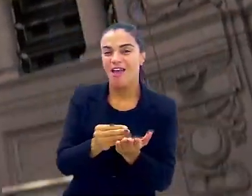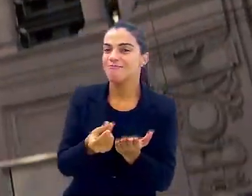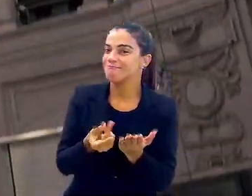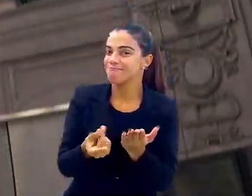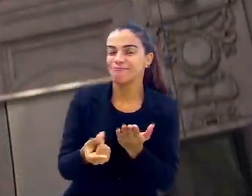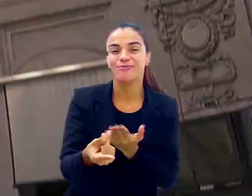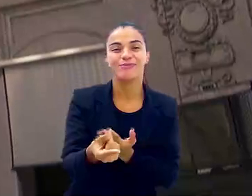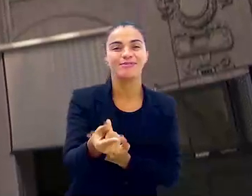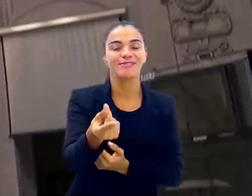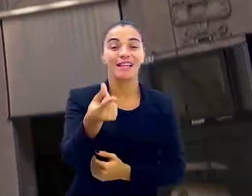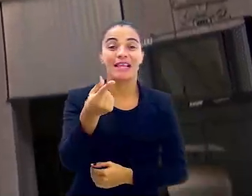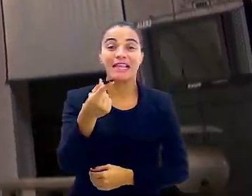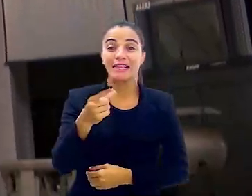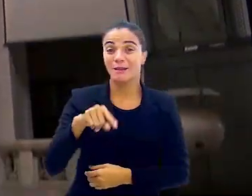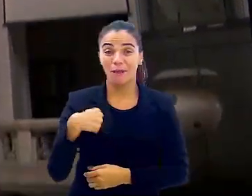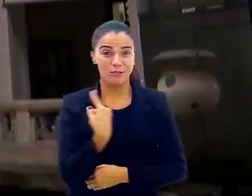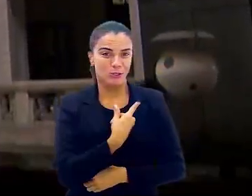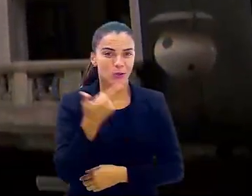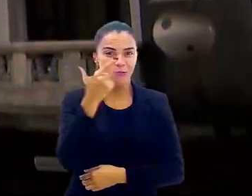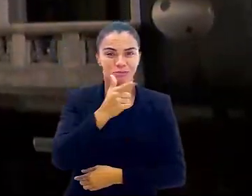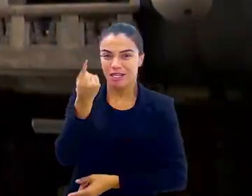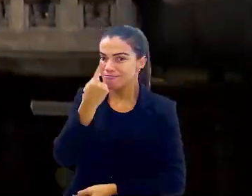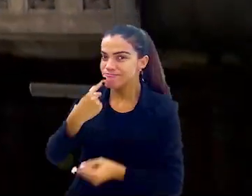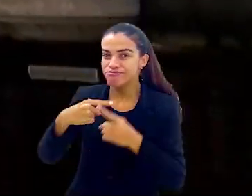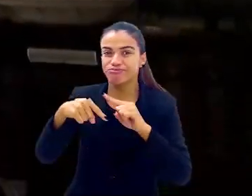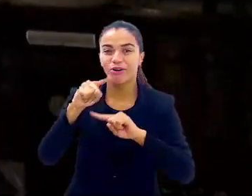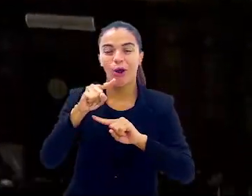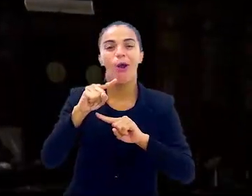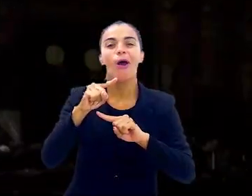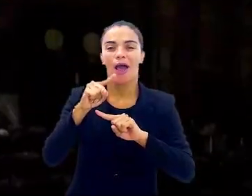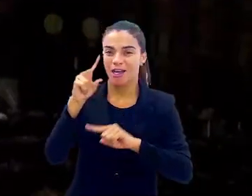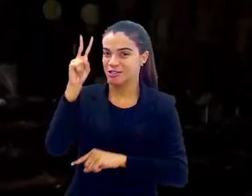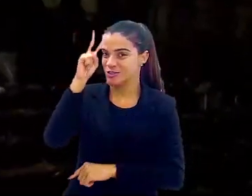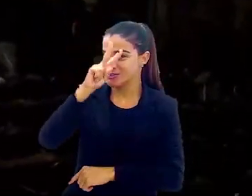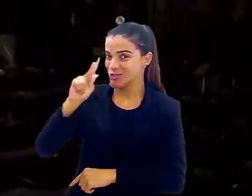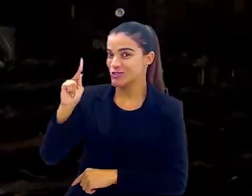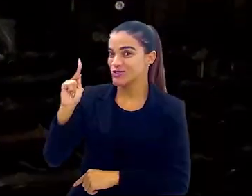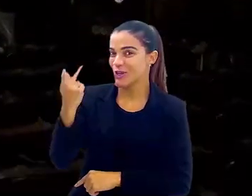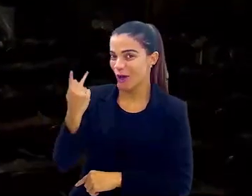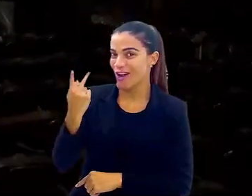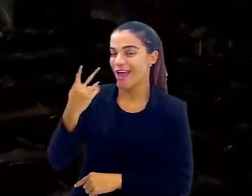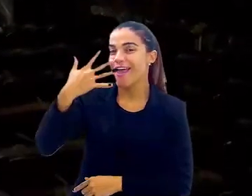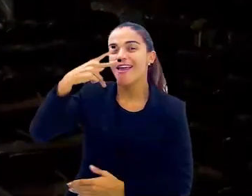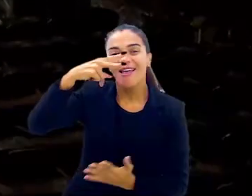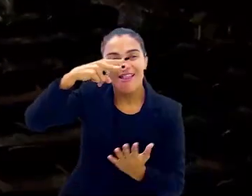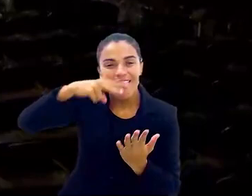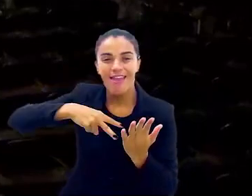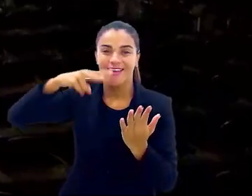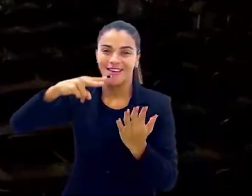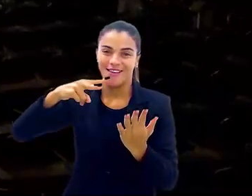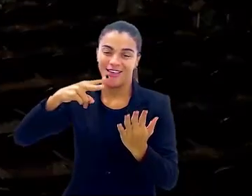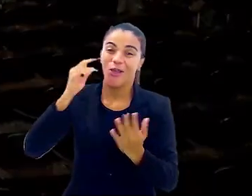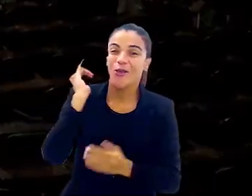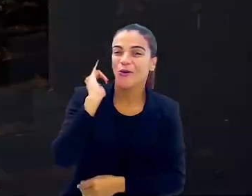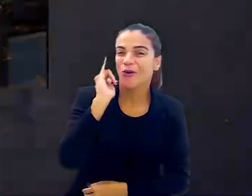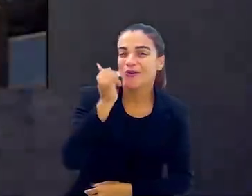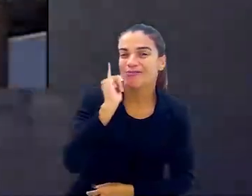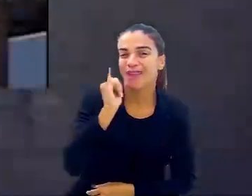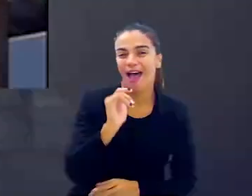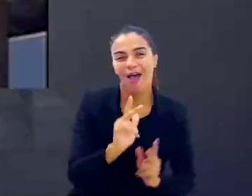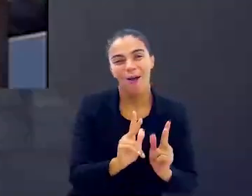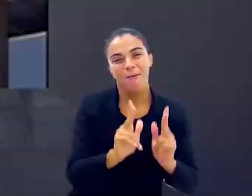abertura mais fundamental para que a gente consiga resgatar ou recuperar a história, ou reinterpretar a história.